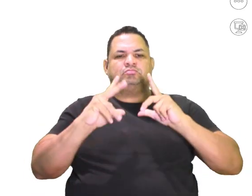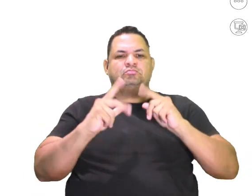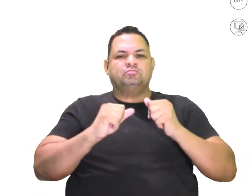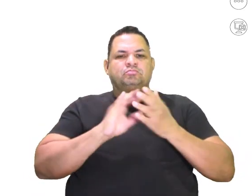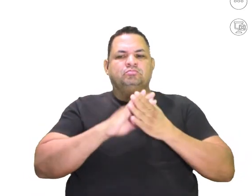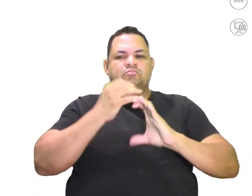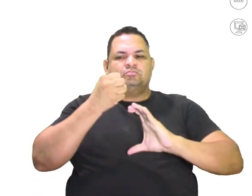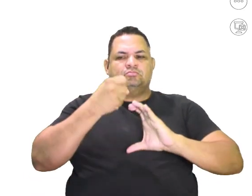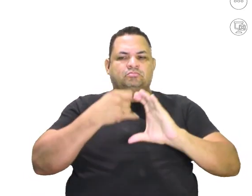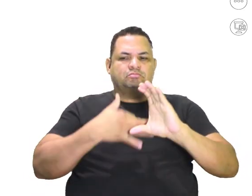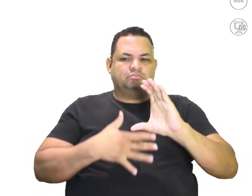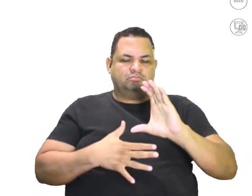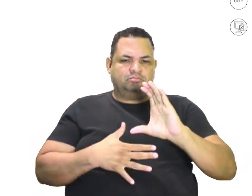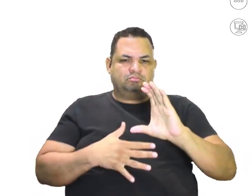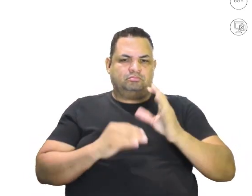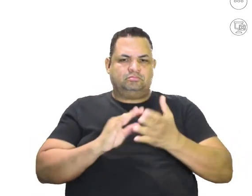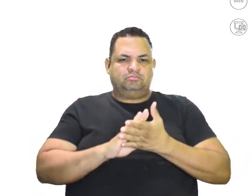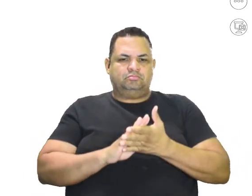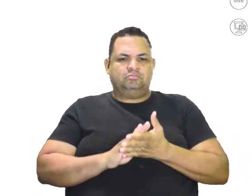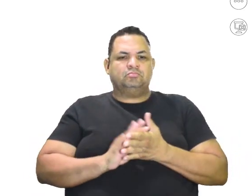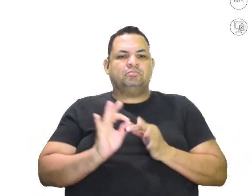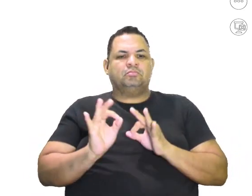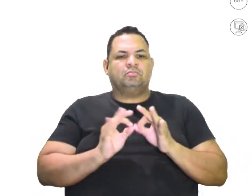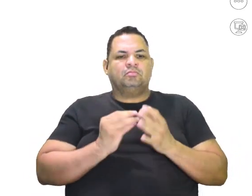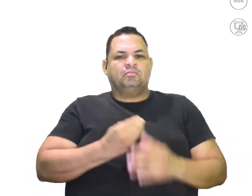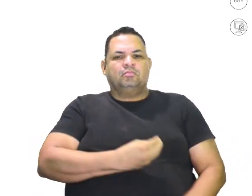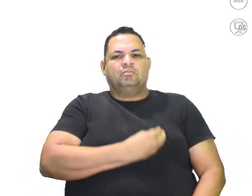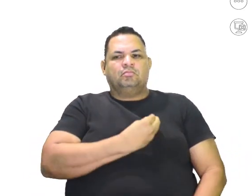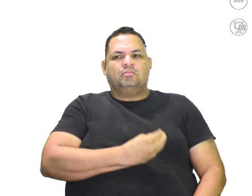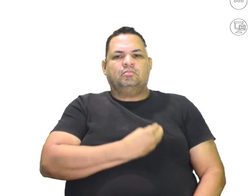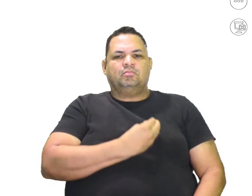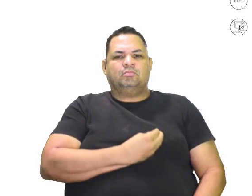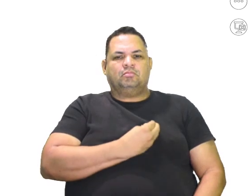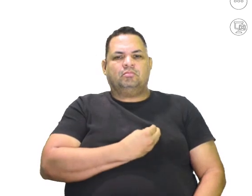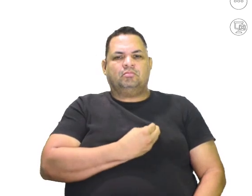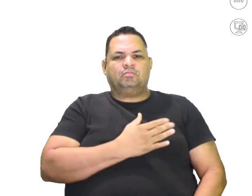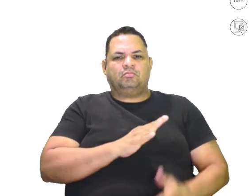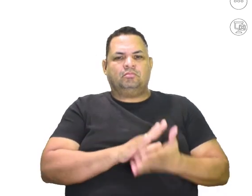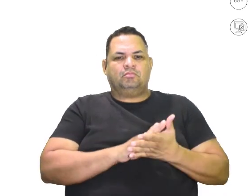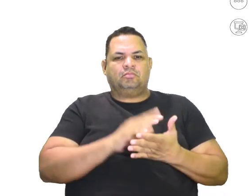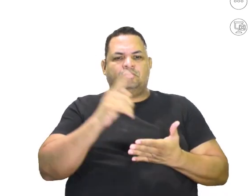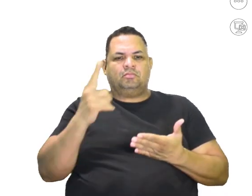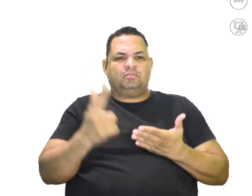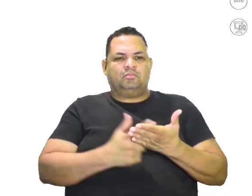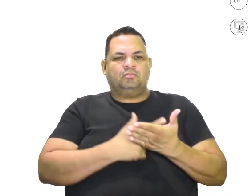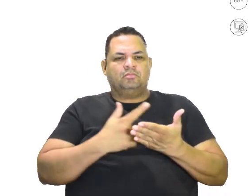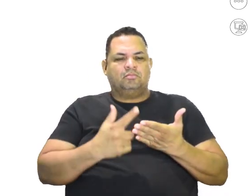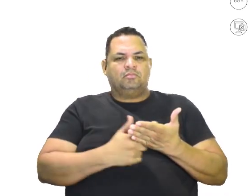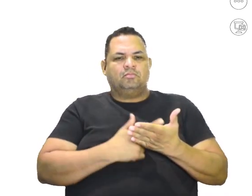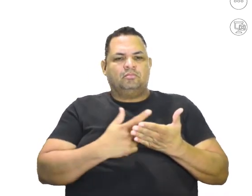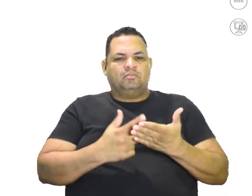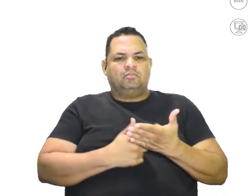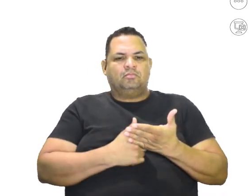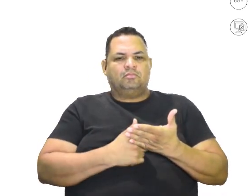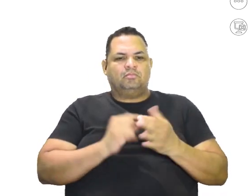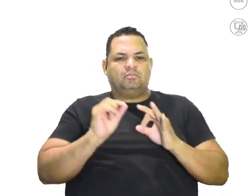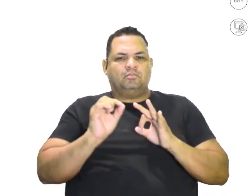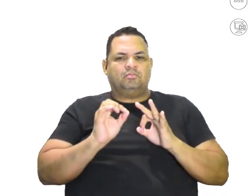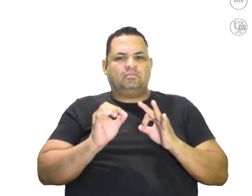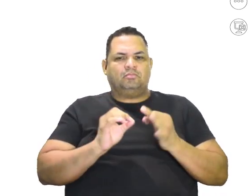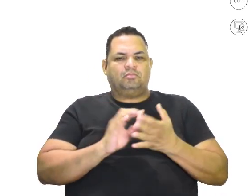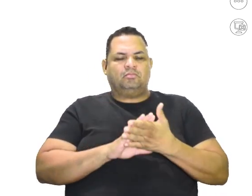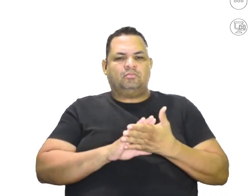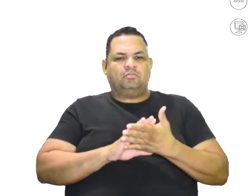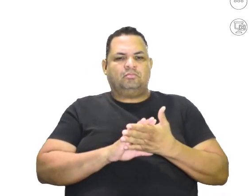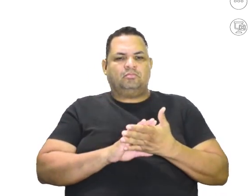estas características estão presentes na obra, né? Nas obras, né?